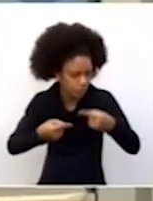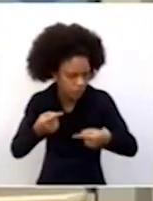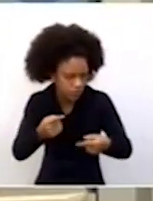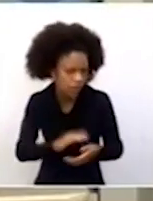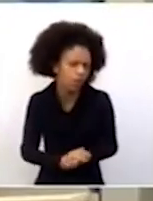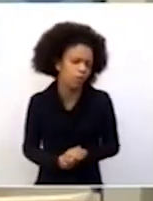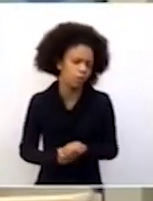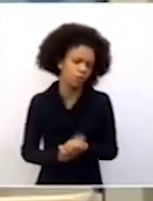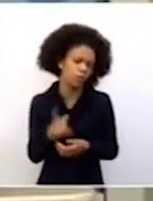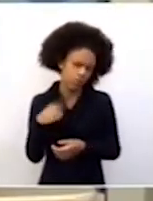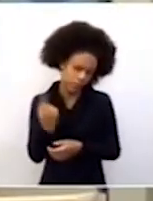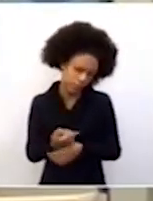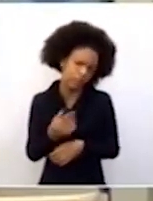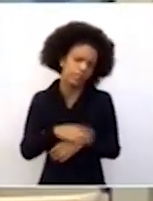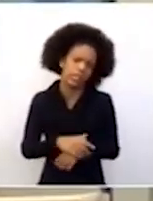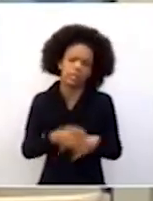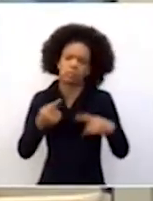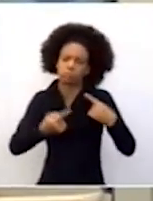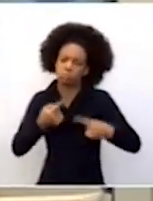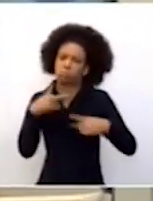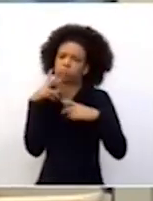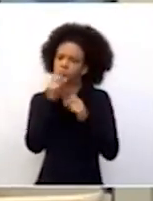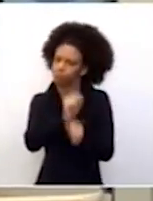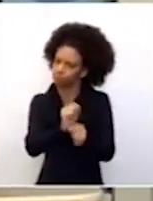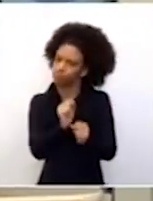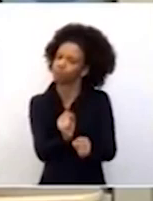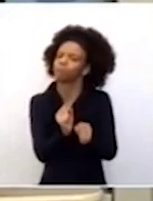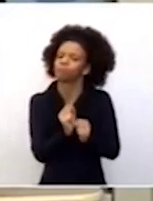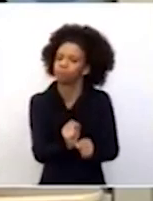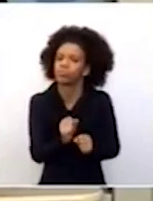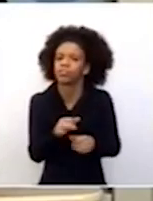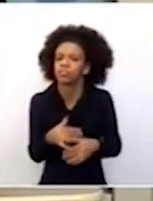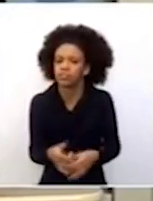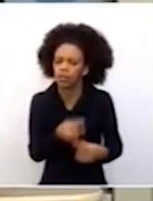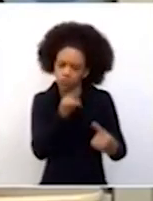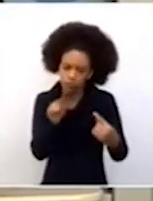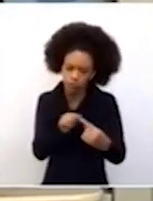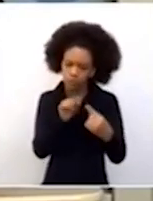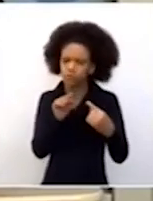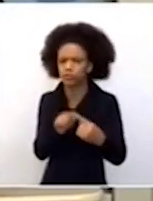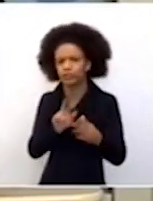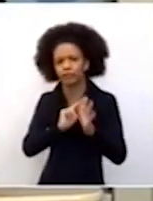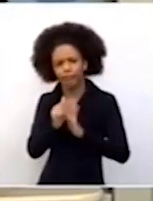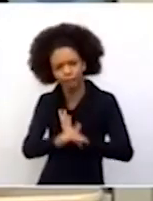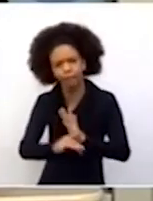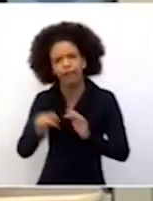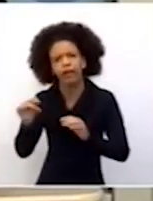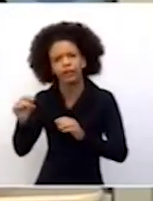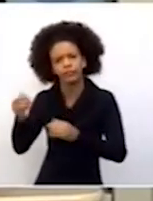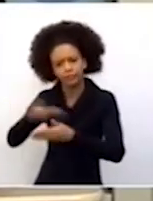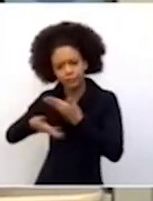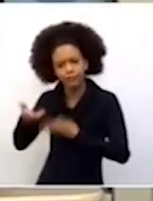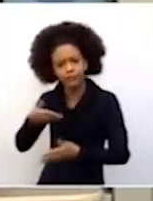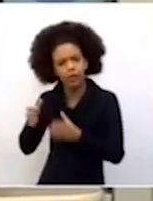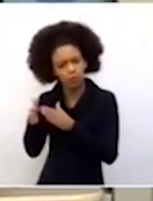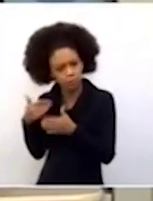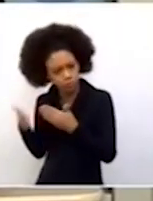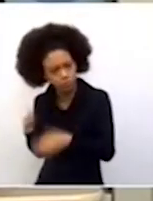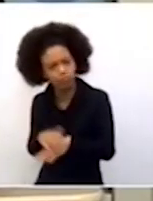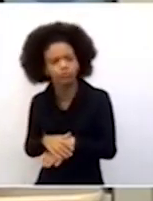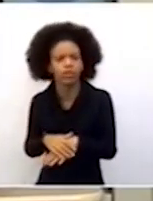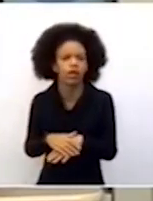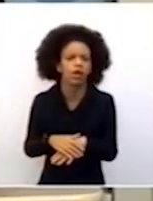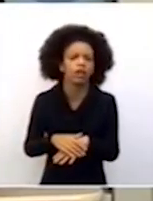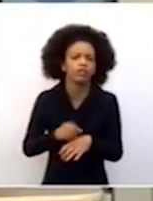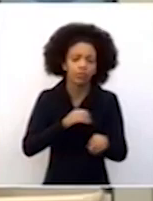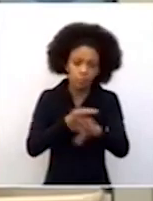discussão, essa discussão bem, assim, acalorada, de muitas contribuições no chat, né, assim, tecendo comentários sobre